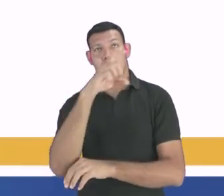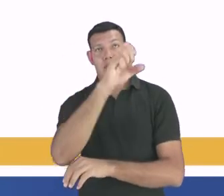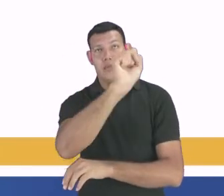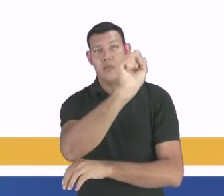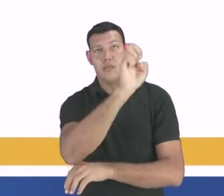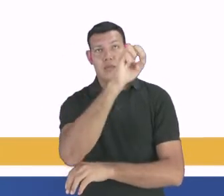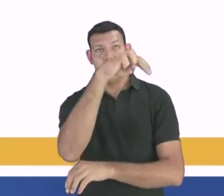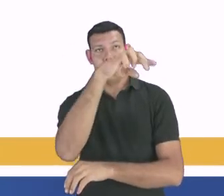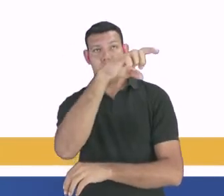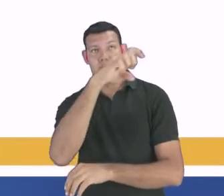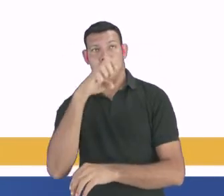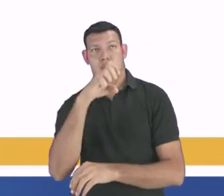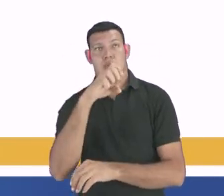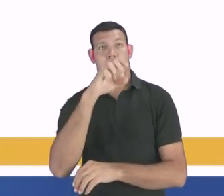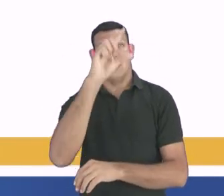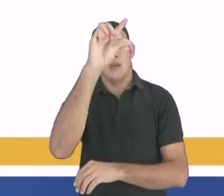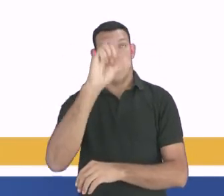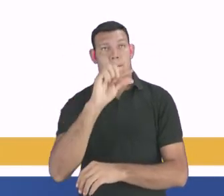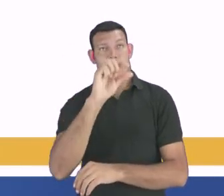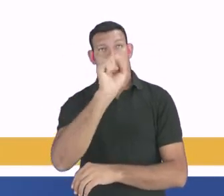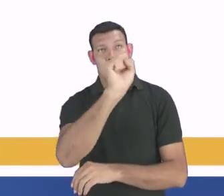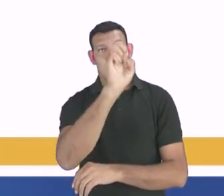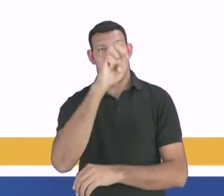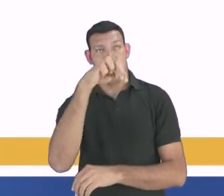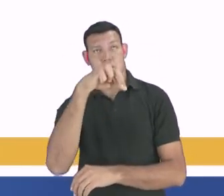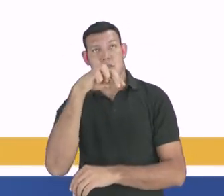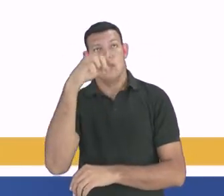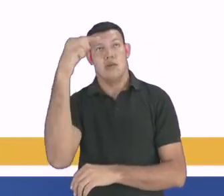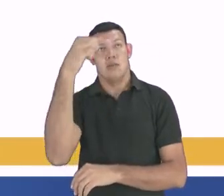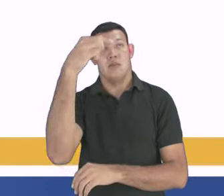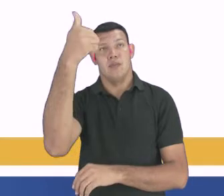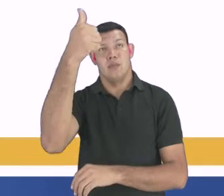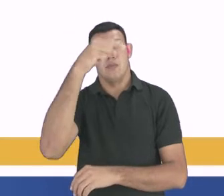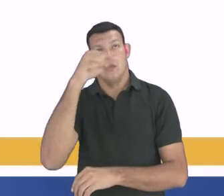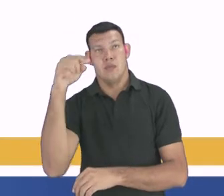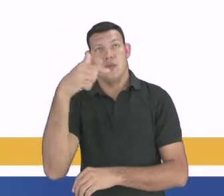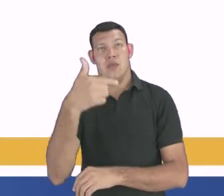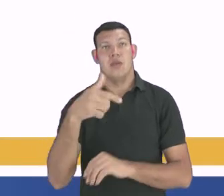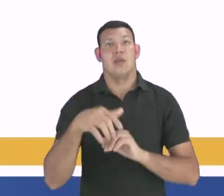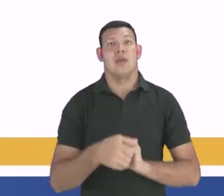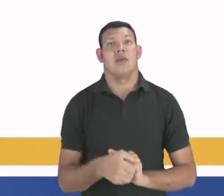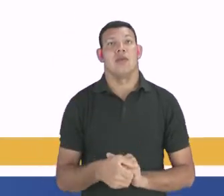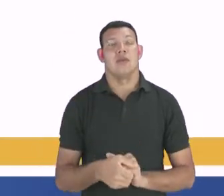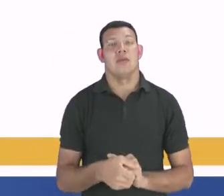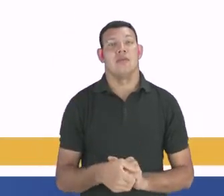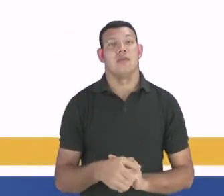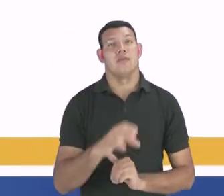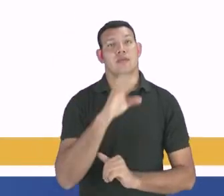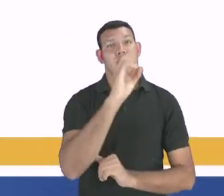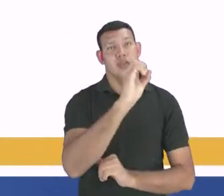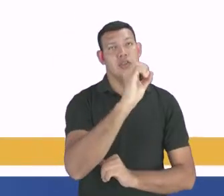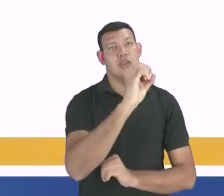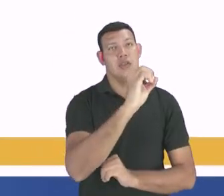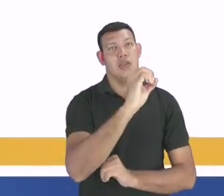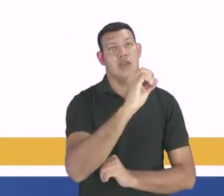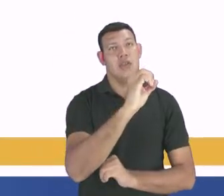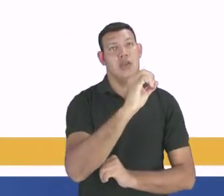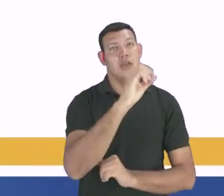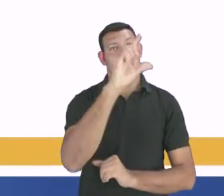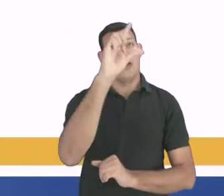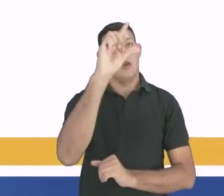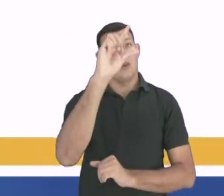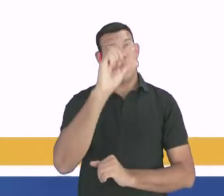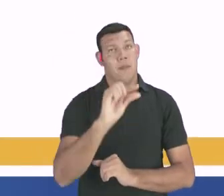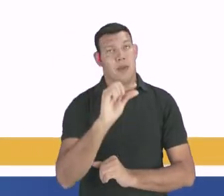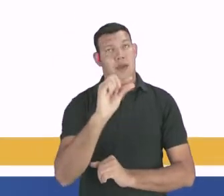que esse intervalo será de 0 menor que x e menor que 7π sobre 6. E o outro intervalo será de 11π